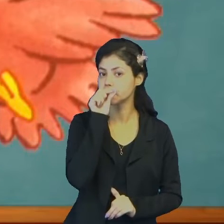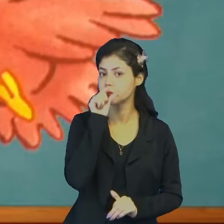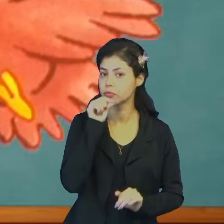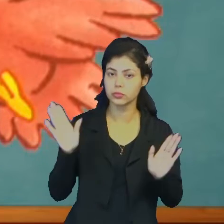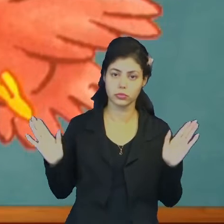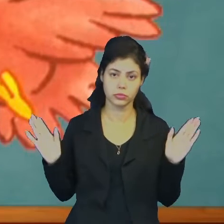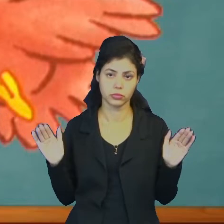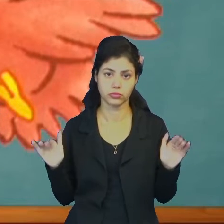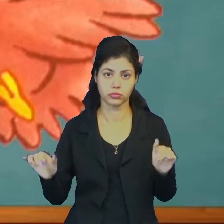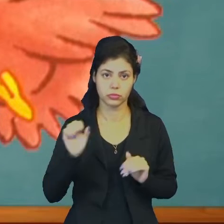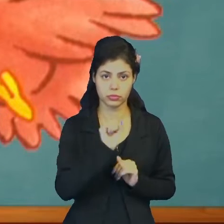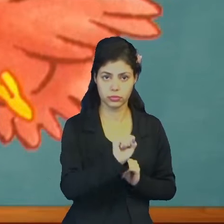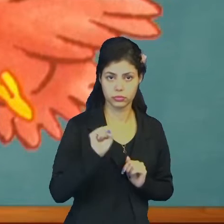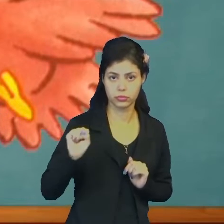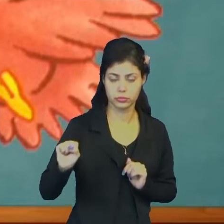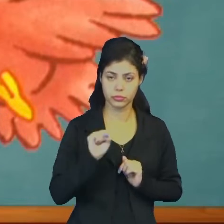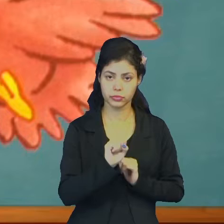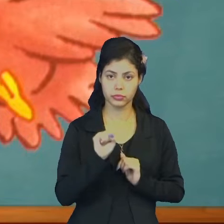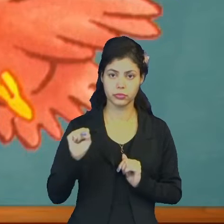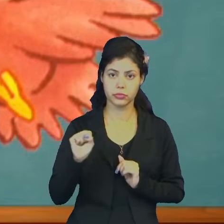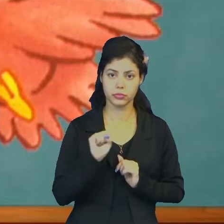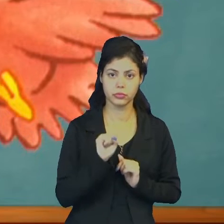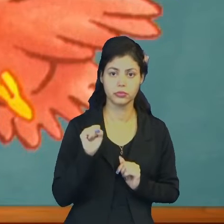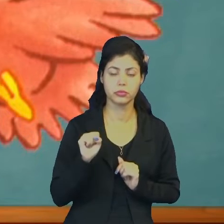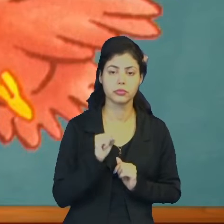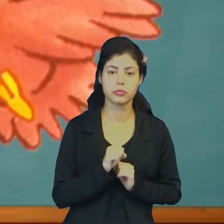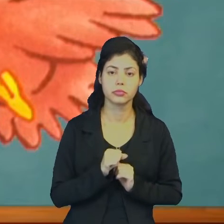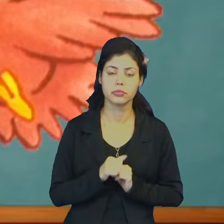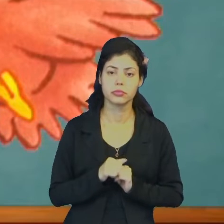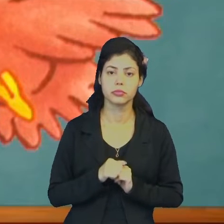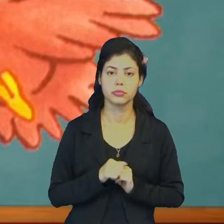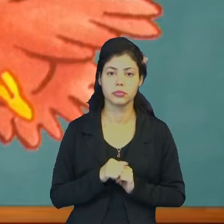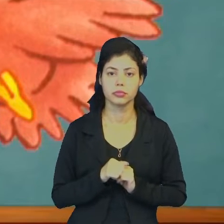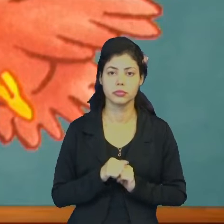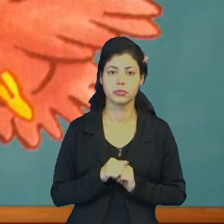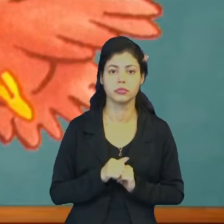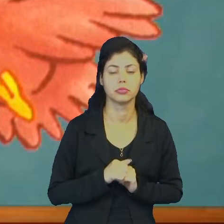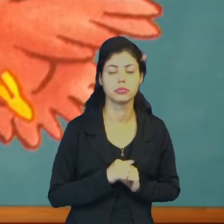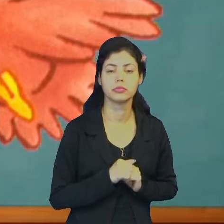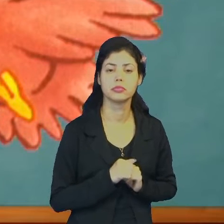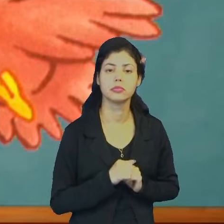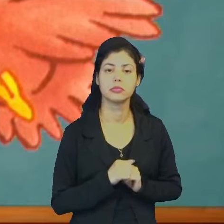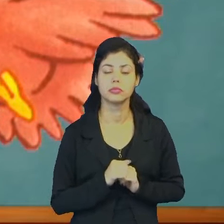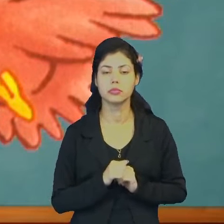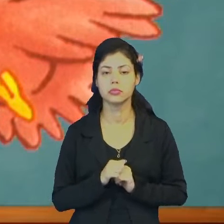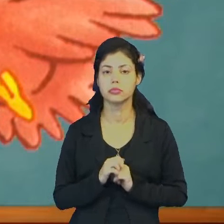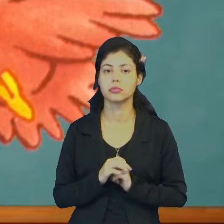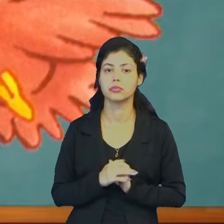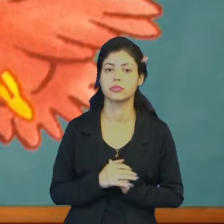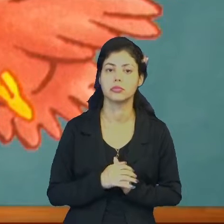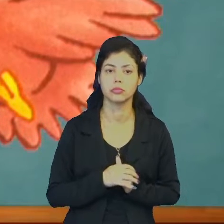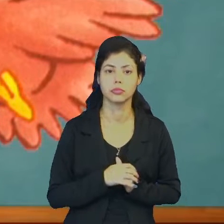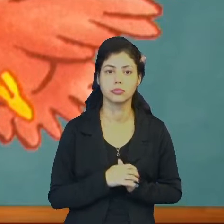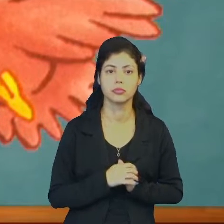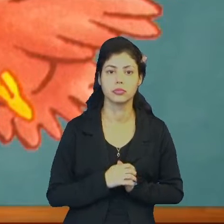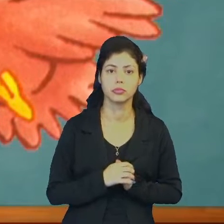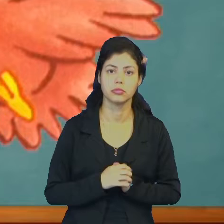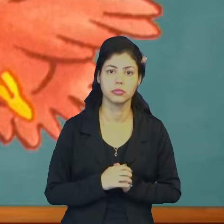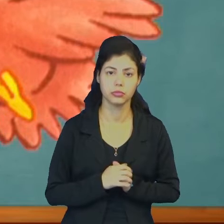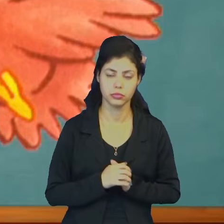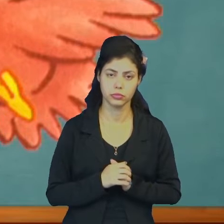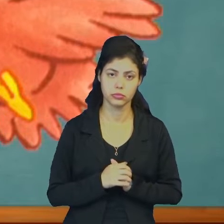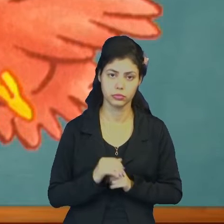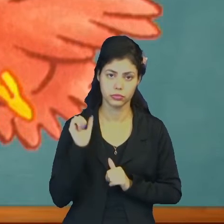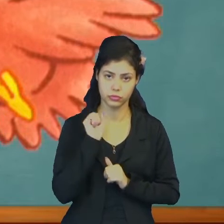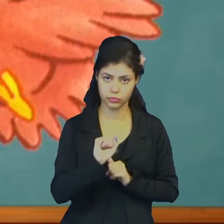Pássaro. Eu tenho uma vogal antes e uma vogal depois. E o som é de S,